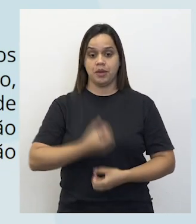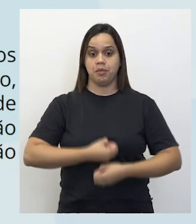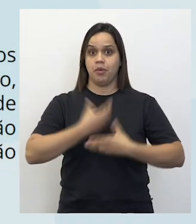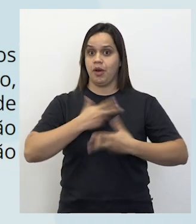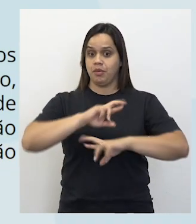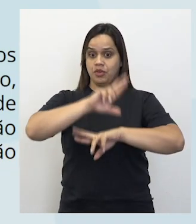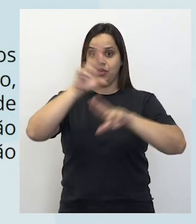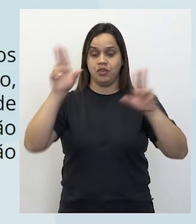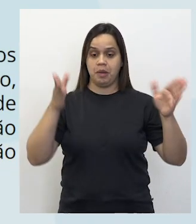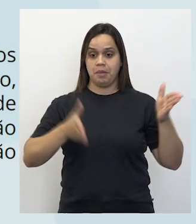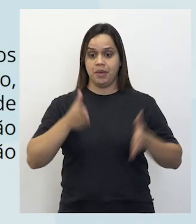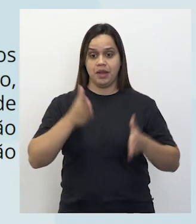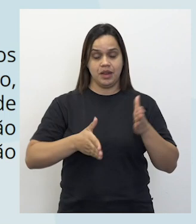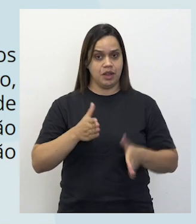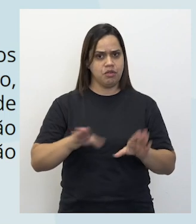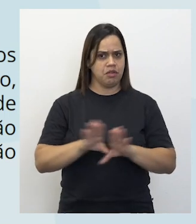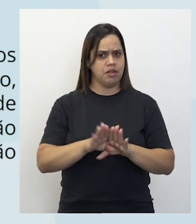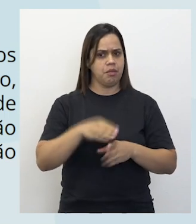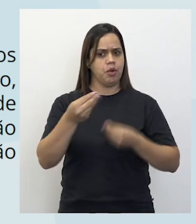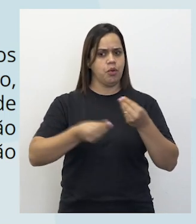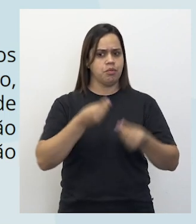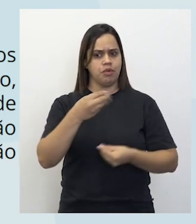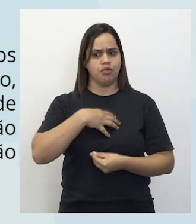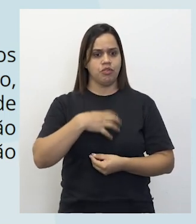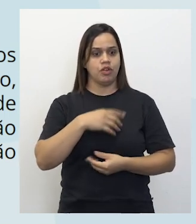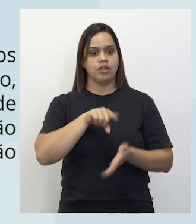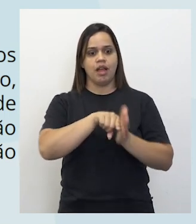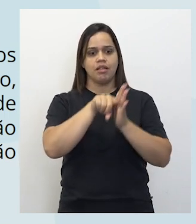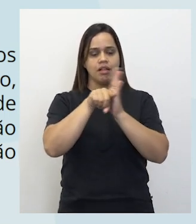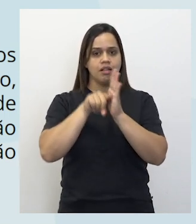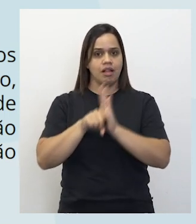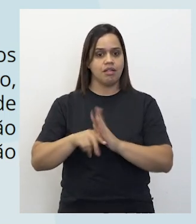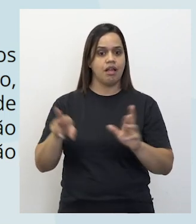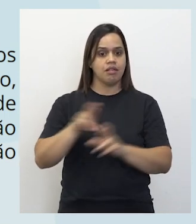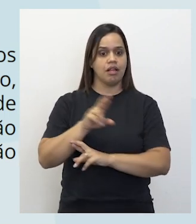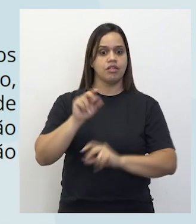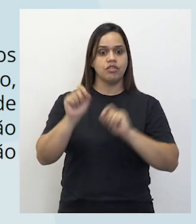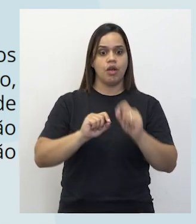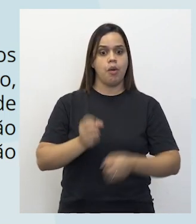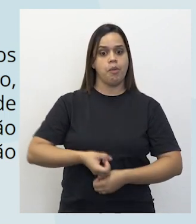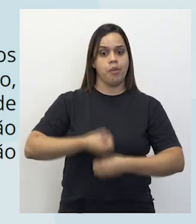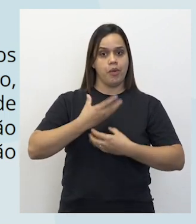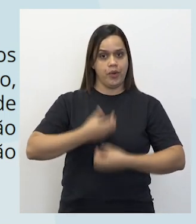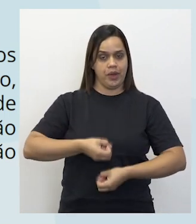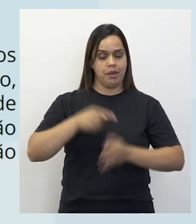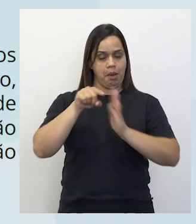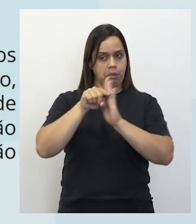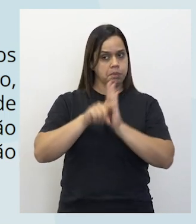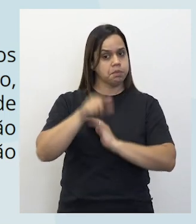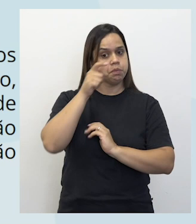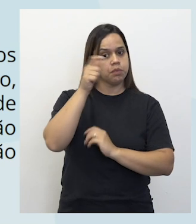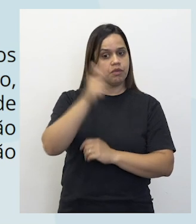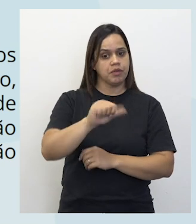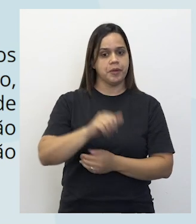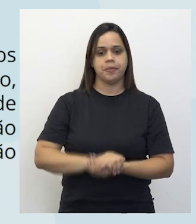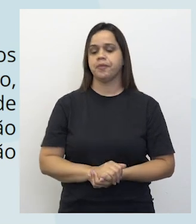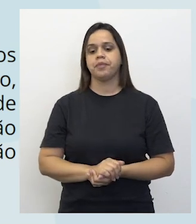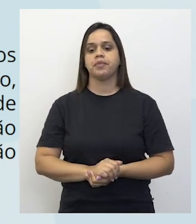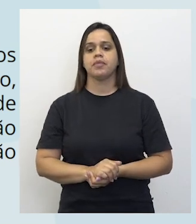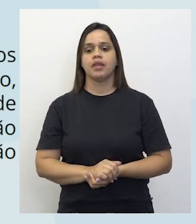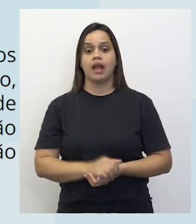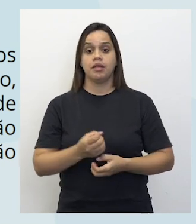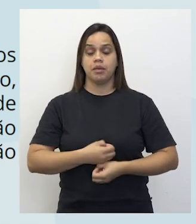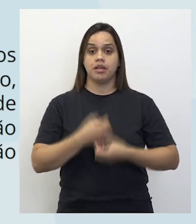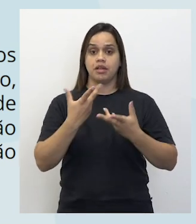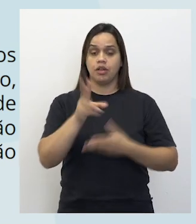poemas de diferentes épocas e estilos e analisar aspectos relativos ao poema, expressando-se a partir